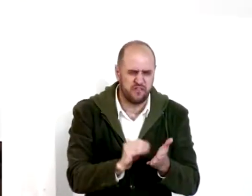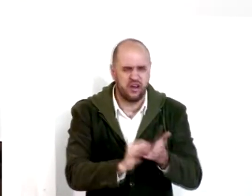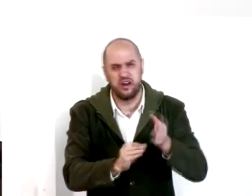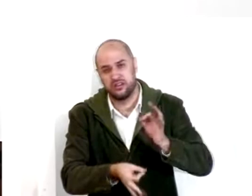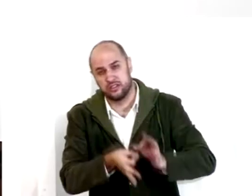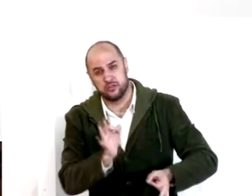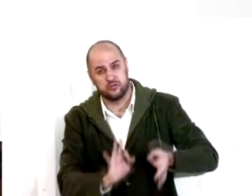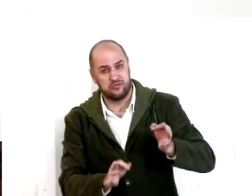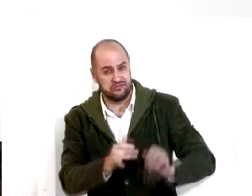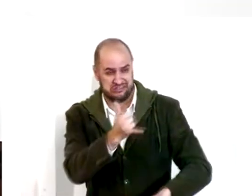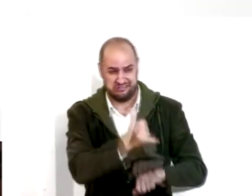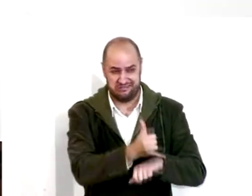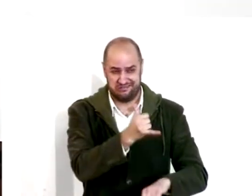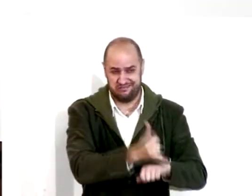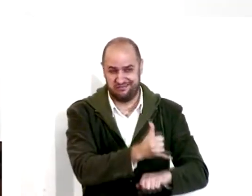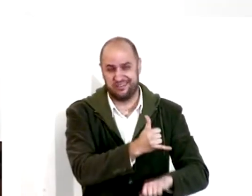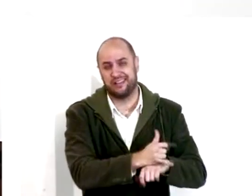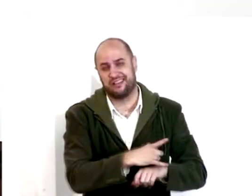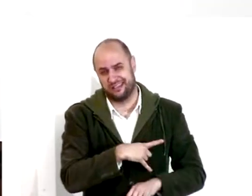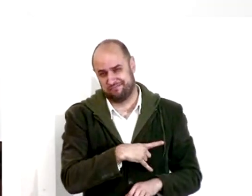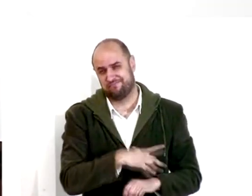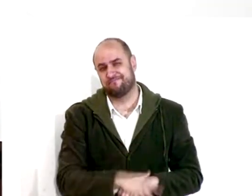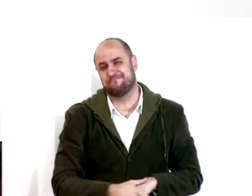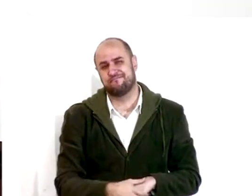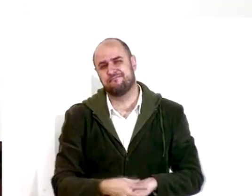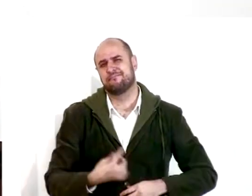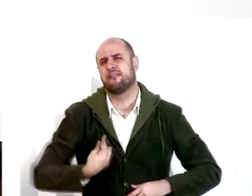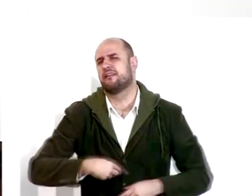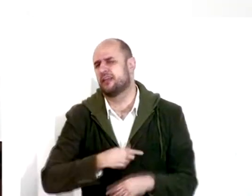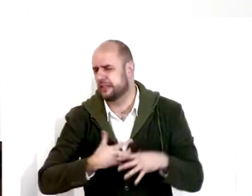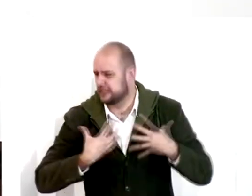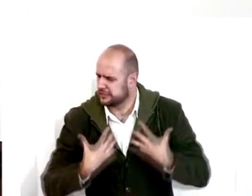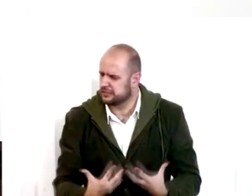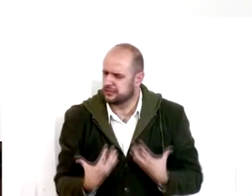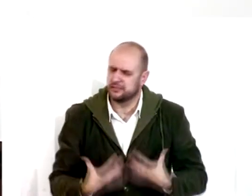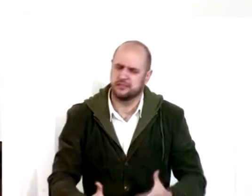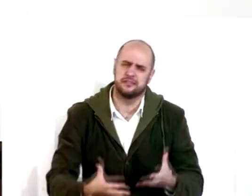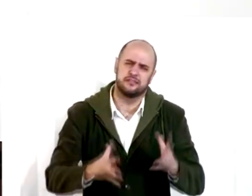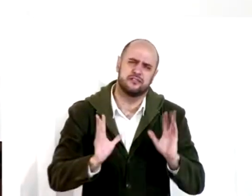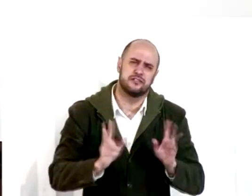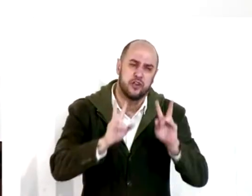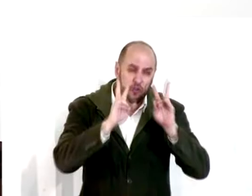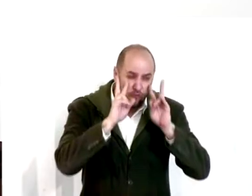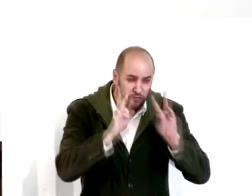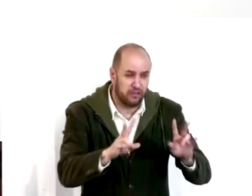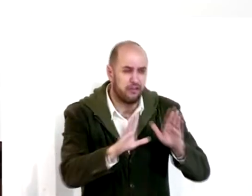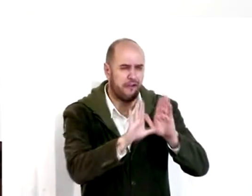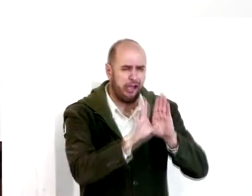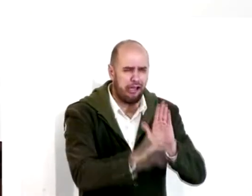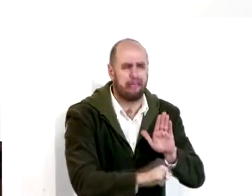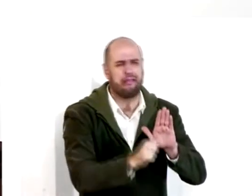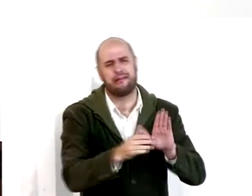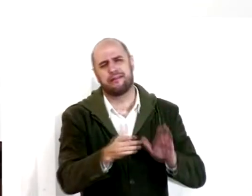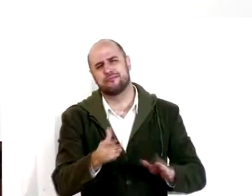nossas autoridades. Estamos cansados de ouvir fraudes e